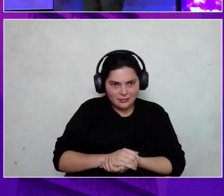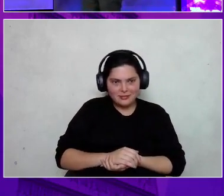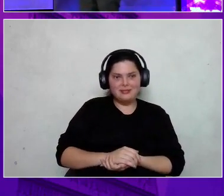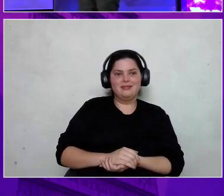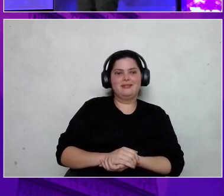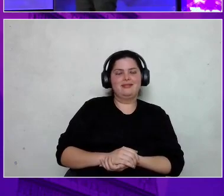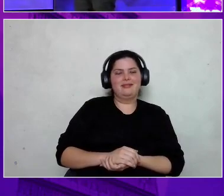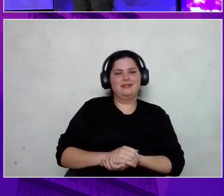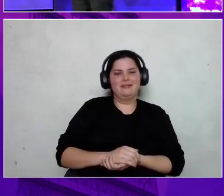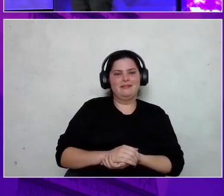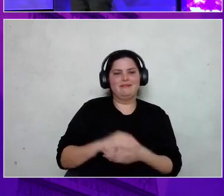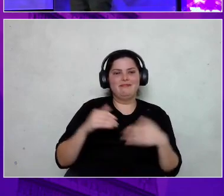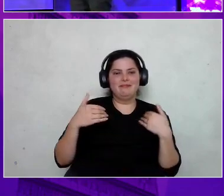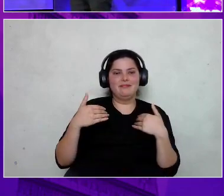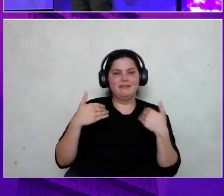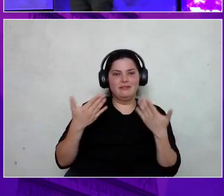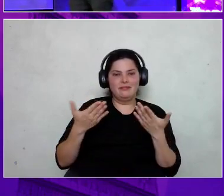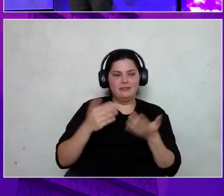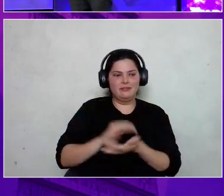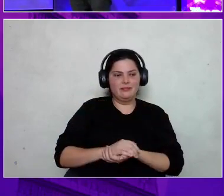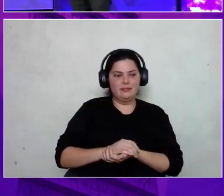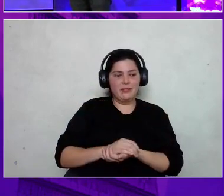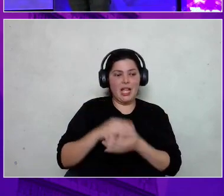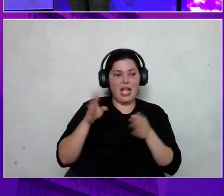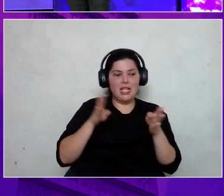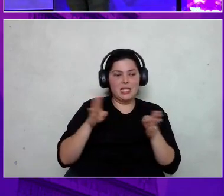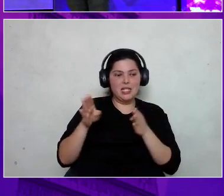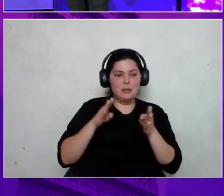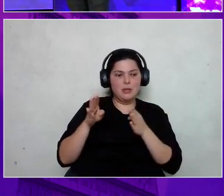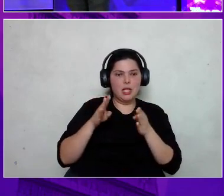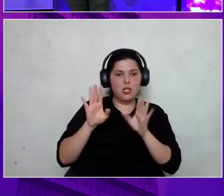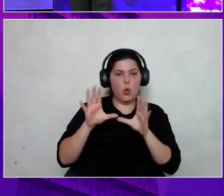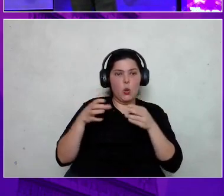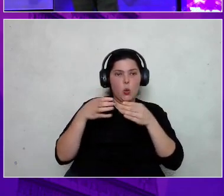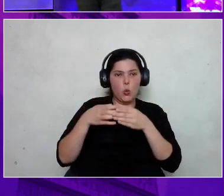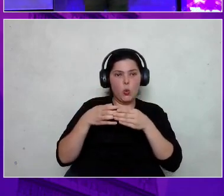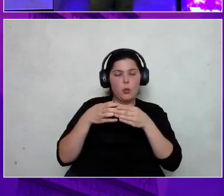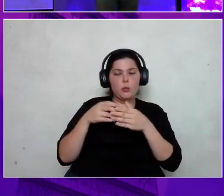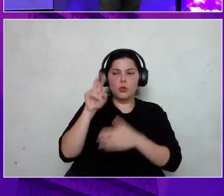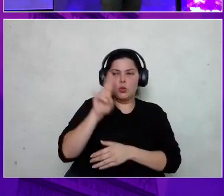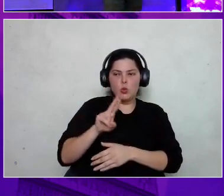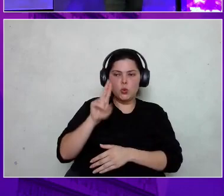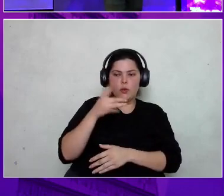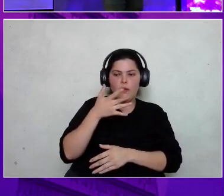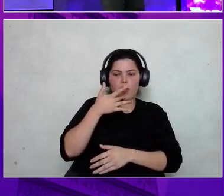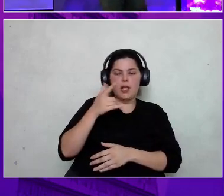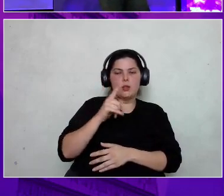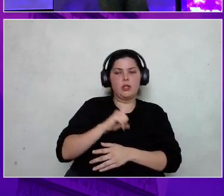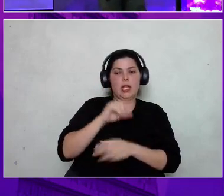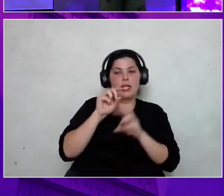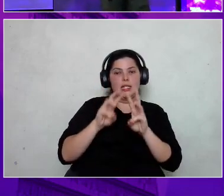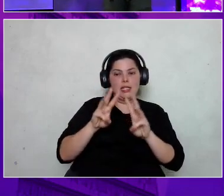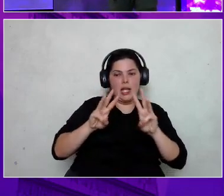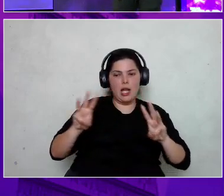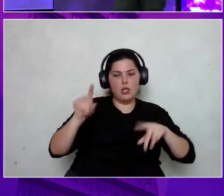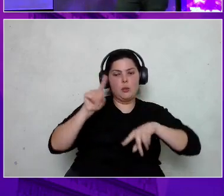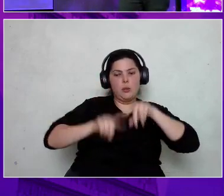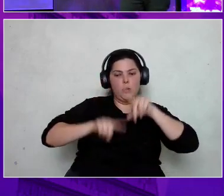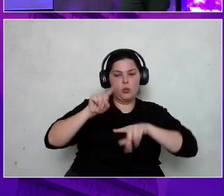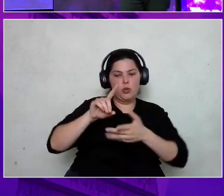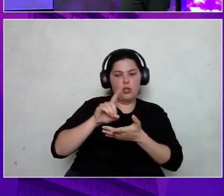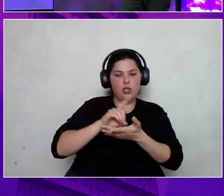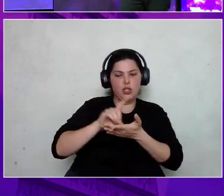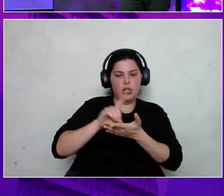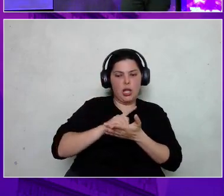É, acessibilidade é um subconjunto da usabilidade. Você pode ter um site, um produto digital ou até